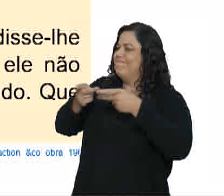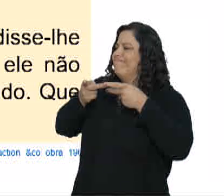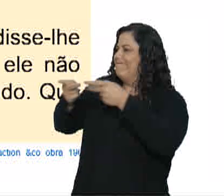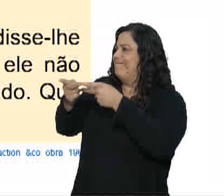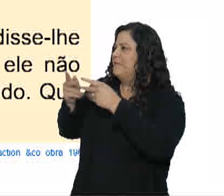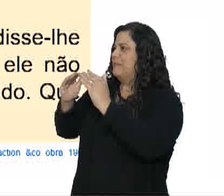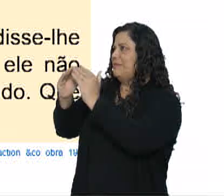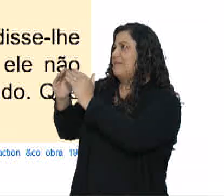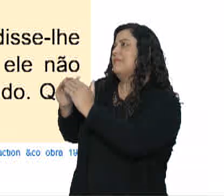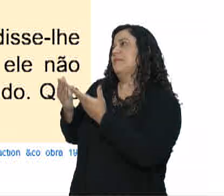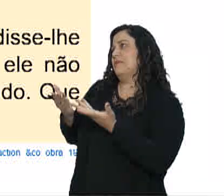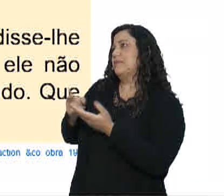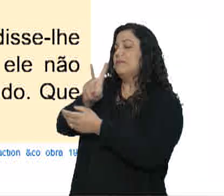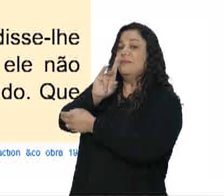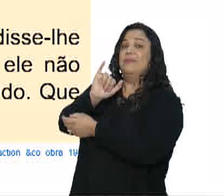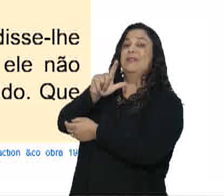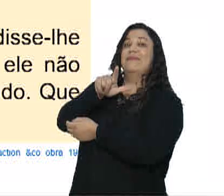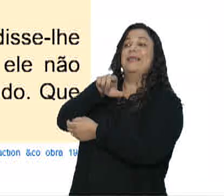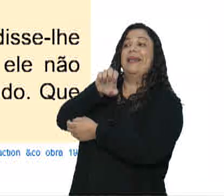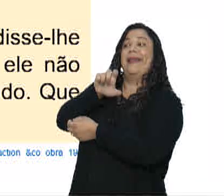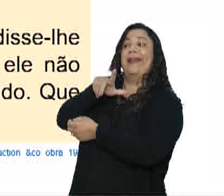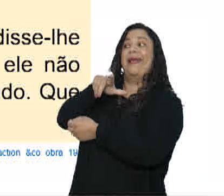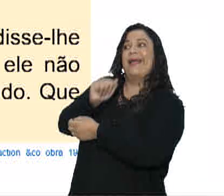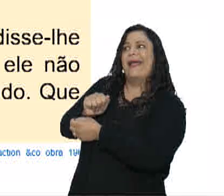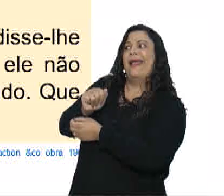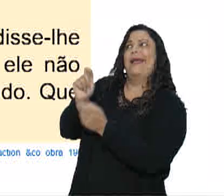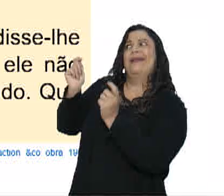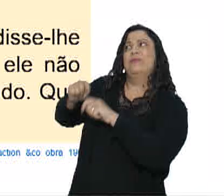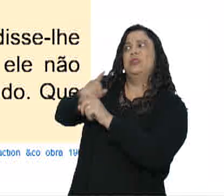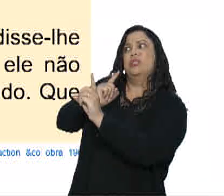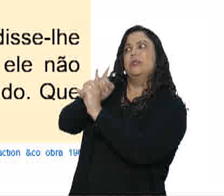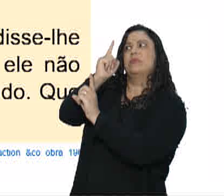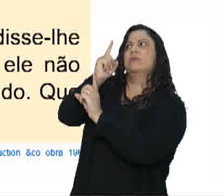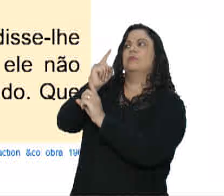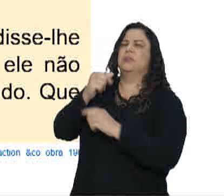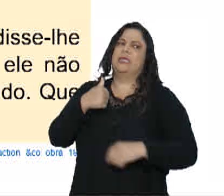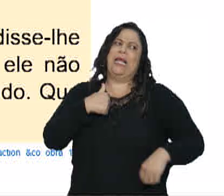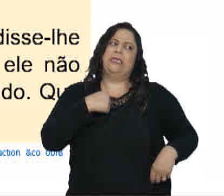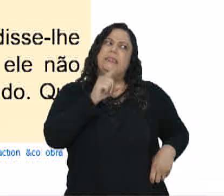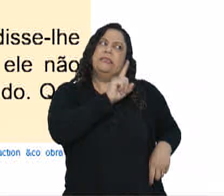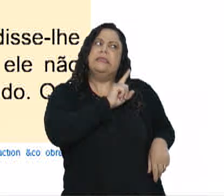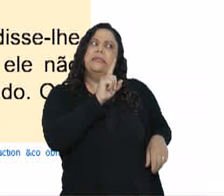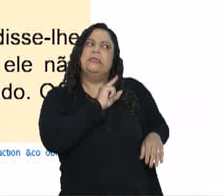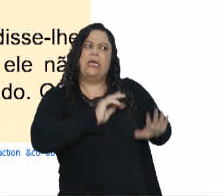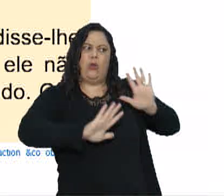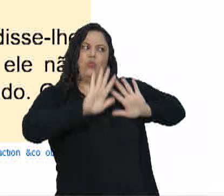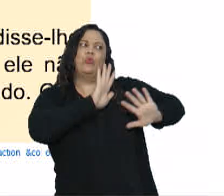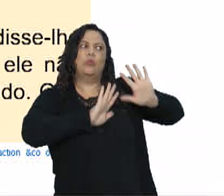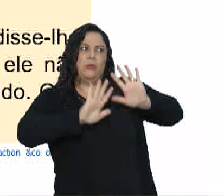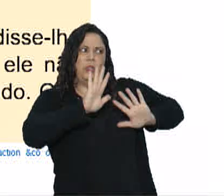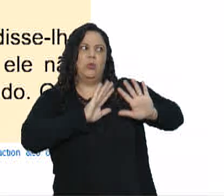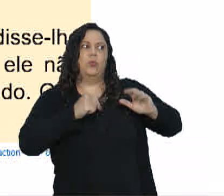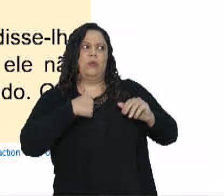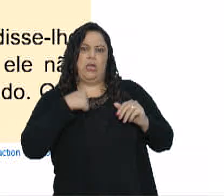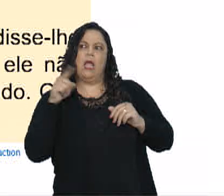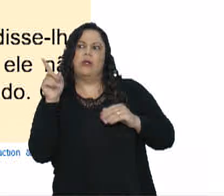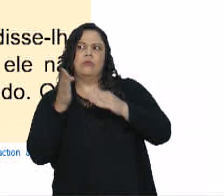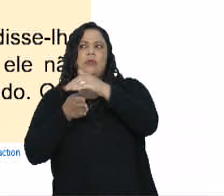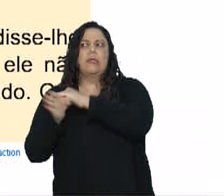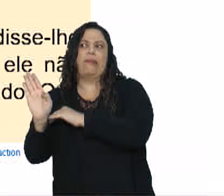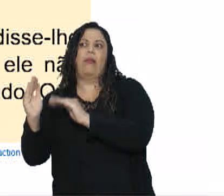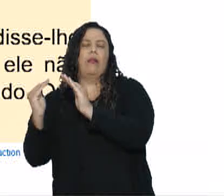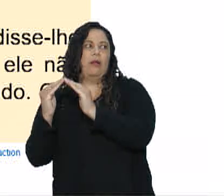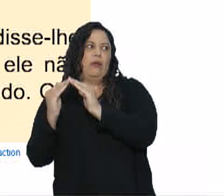sabê-lo. E depois... Qual saber? Tive muita cautela ao entrar na casa. Onde é a casa?